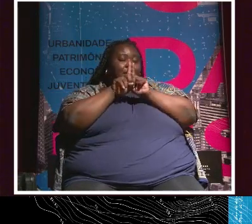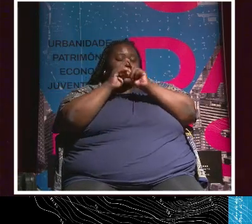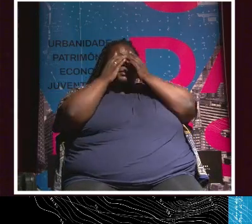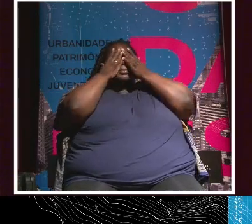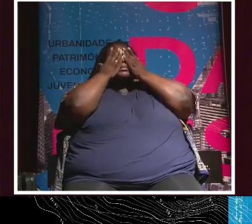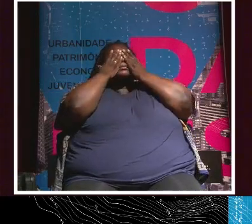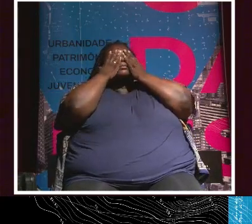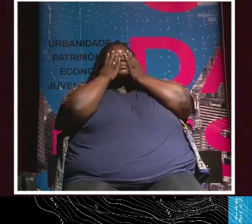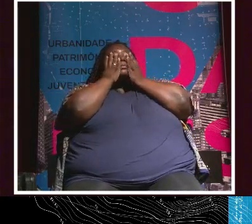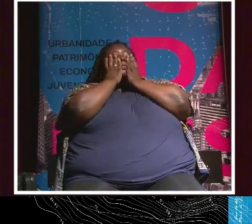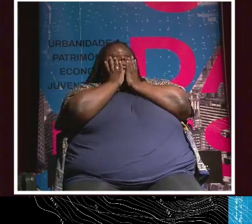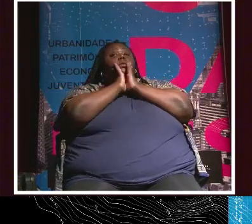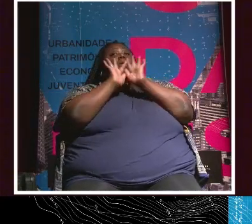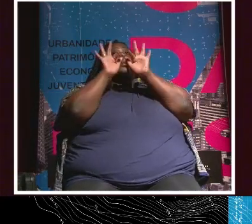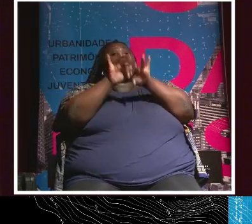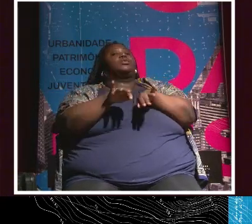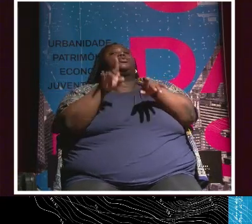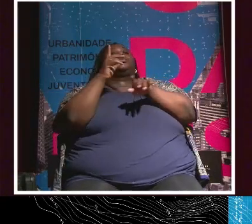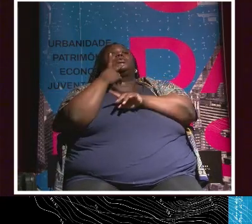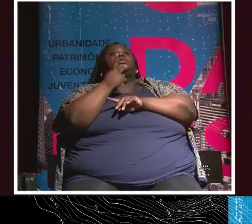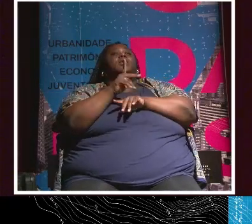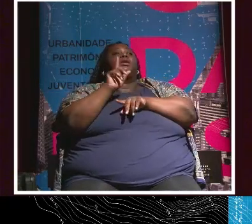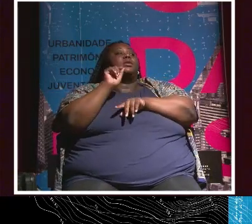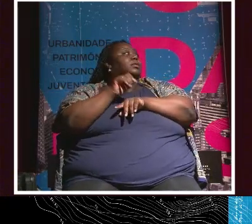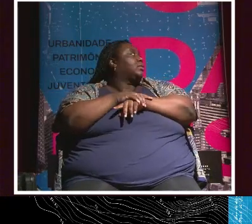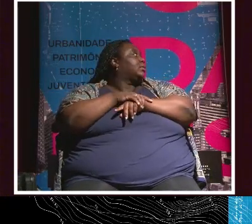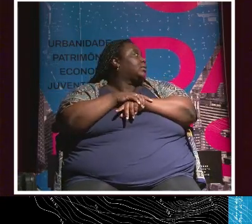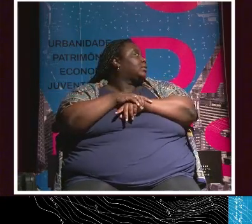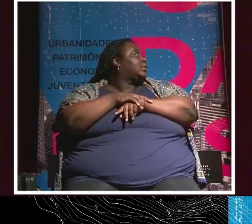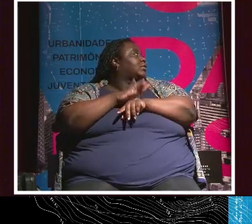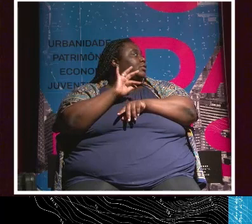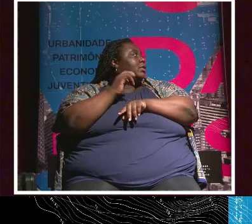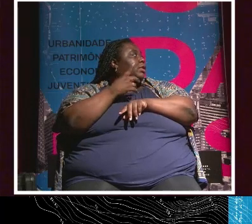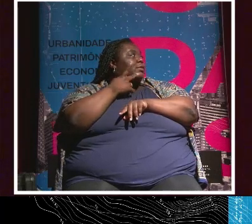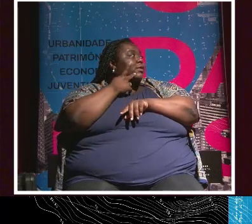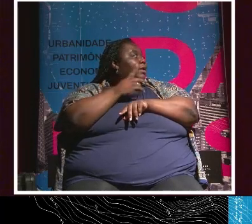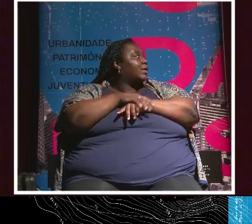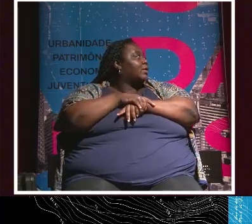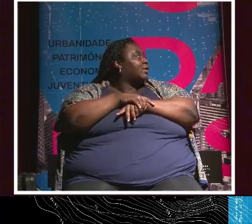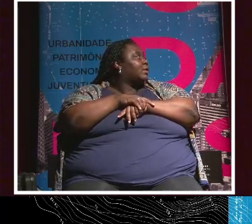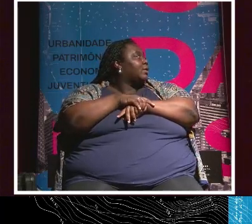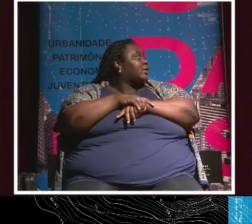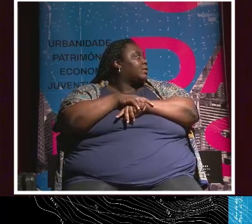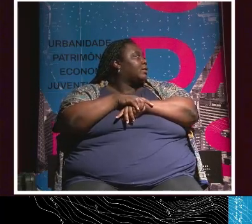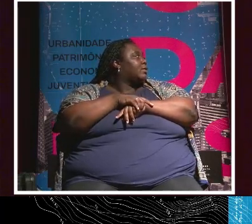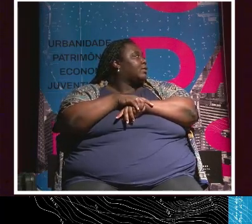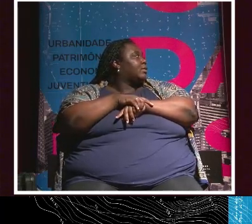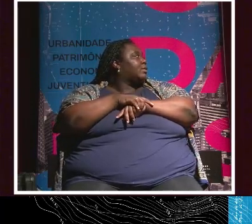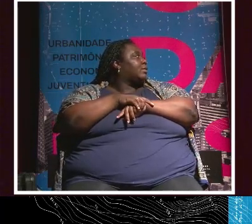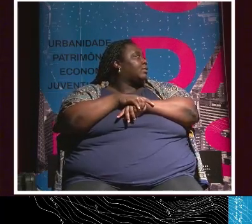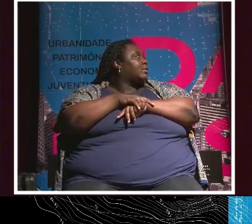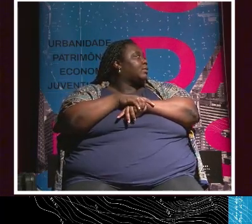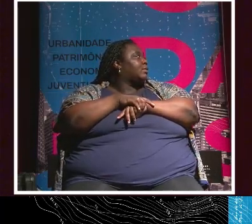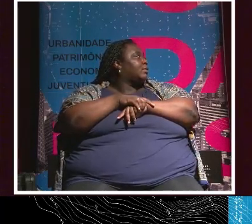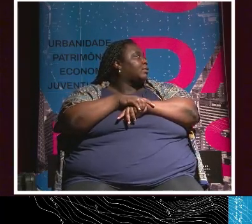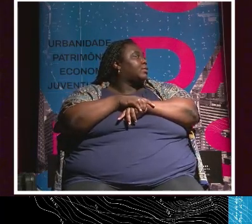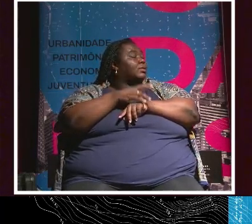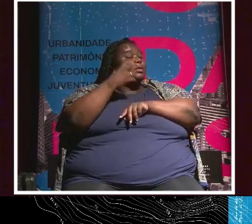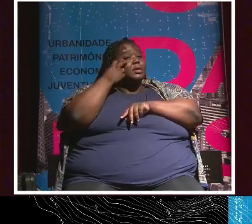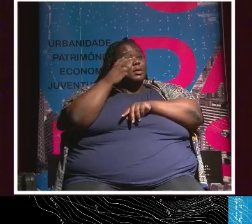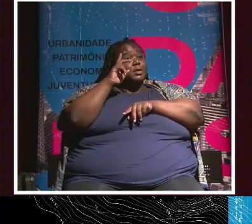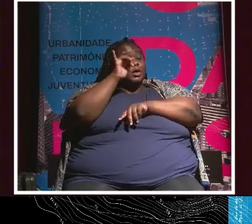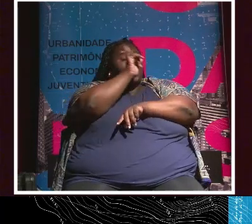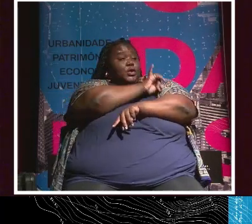por último, queria falar sobre os mapeamentos, eu já falei, e tem uns intelectuais do Rio de